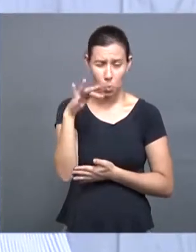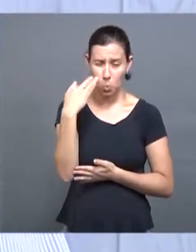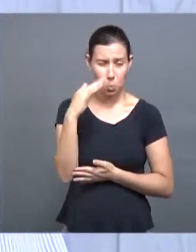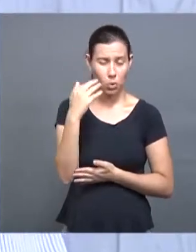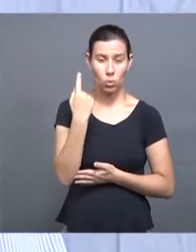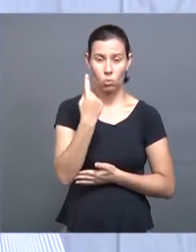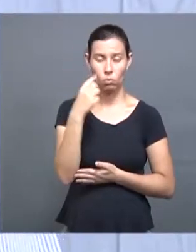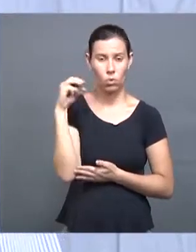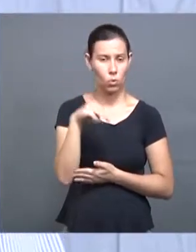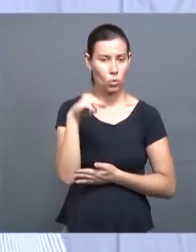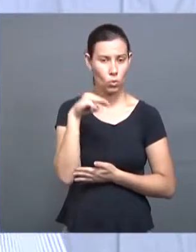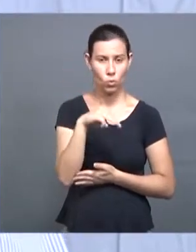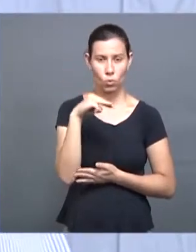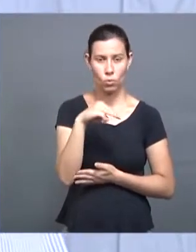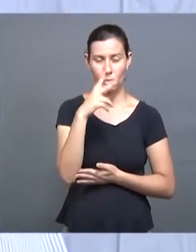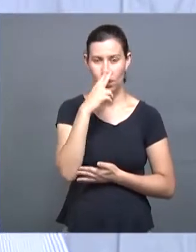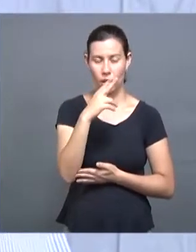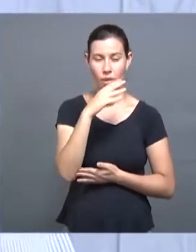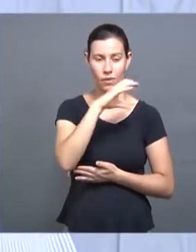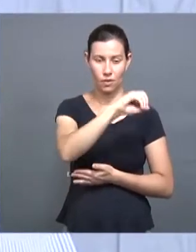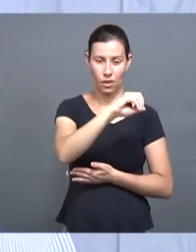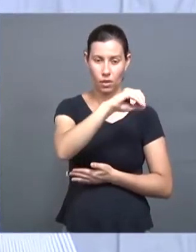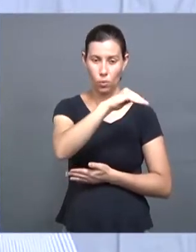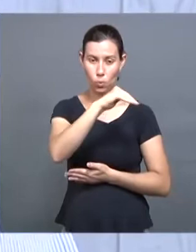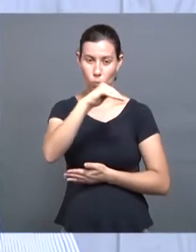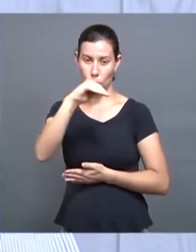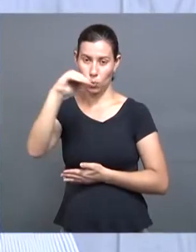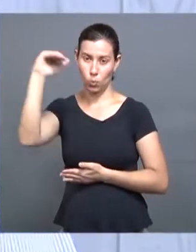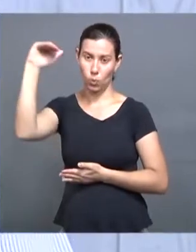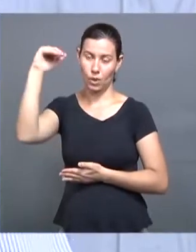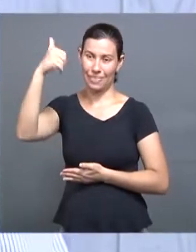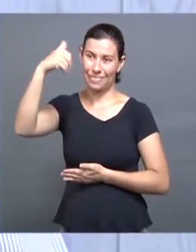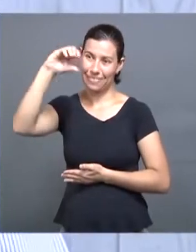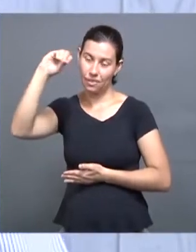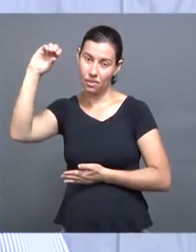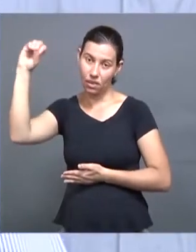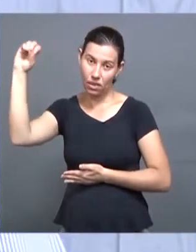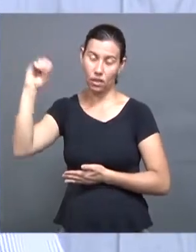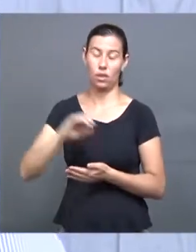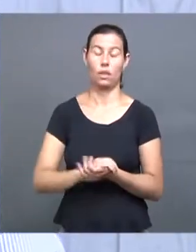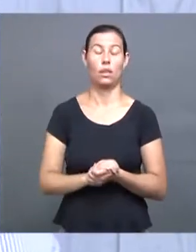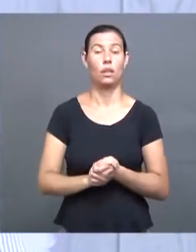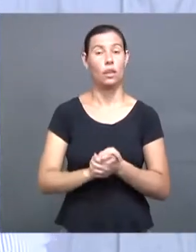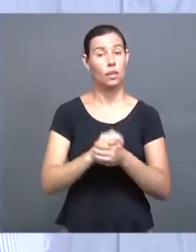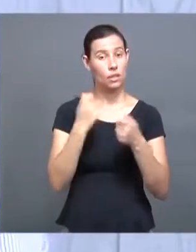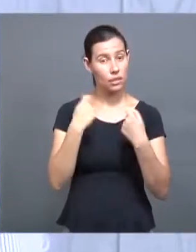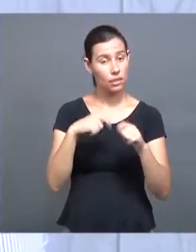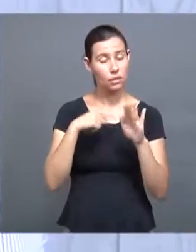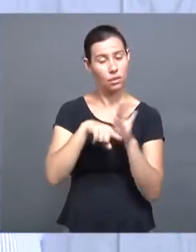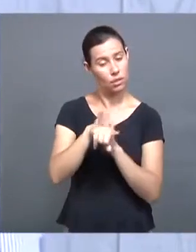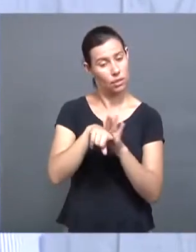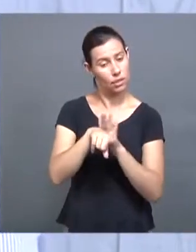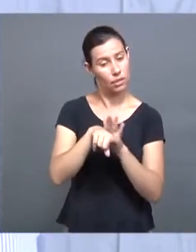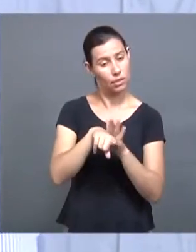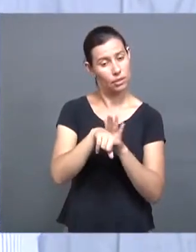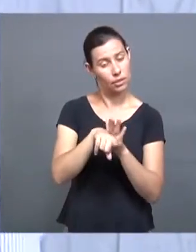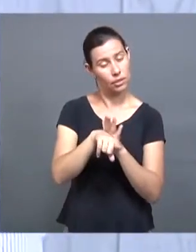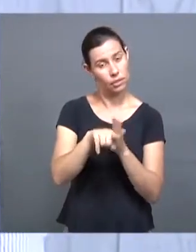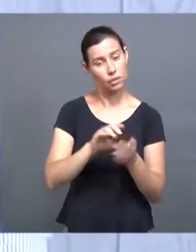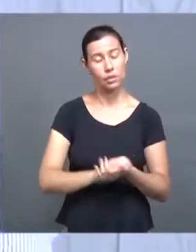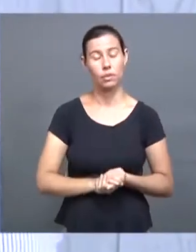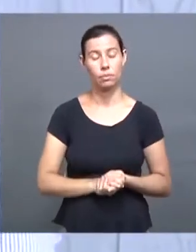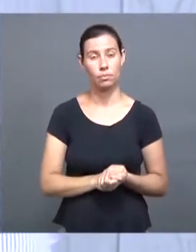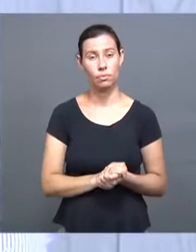minuto, a pessoa vai de 0 a 100 na dor de cabeça. Essa é uma causa que deve ser investigada, por exemplo, hemorragia